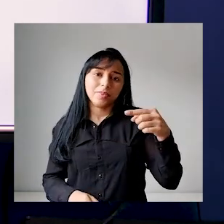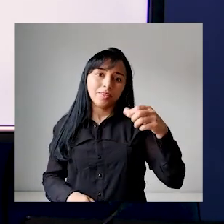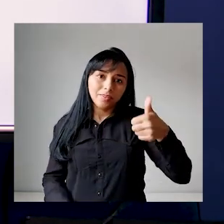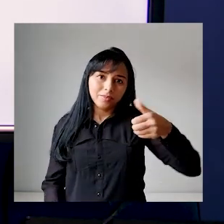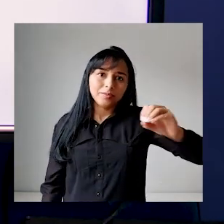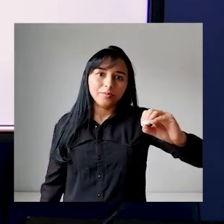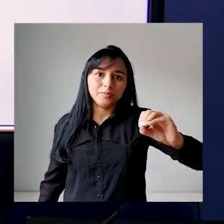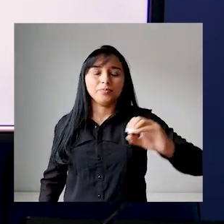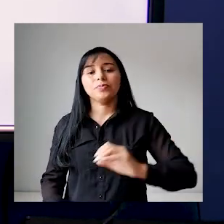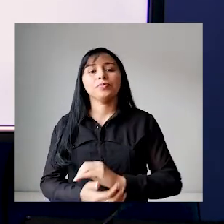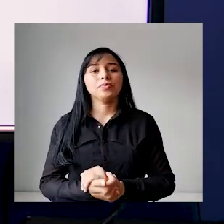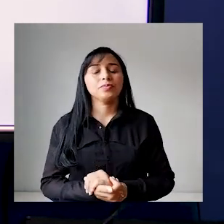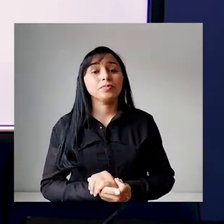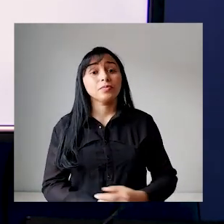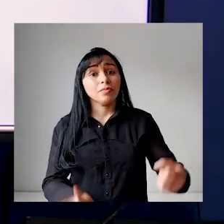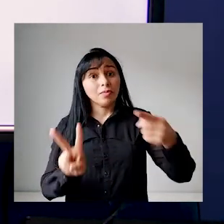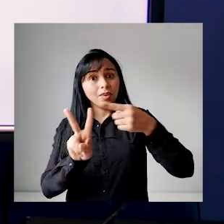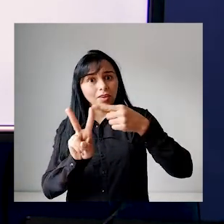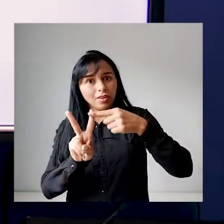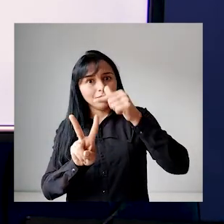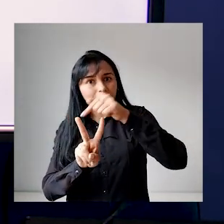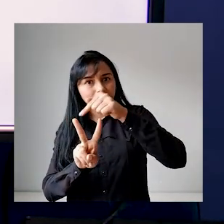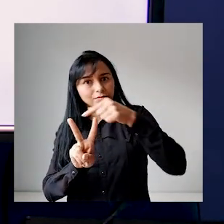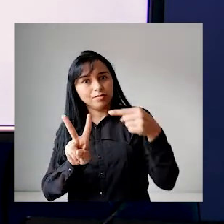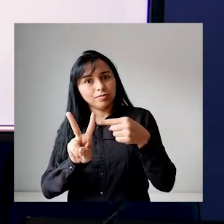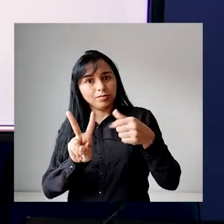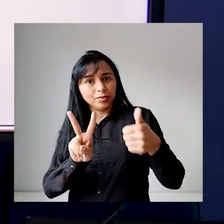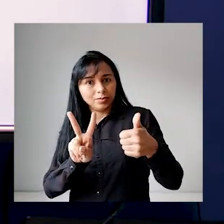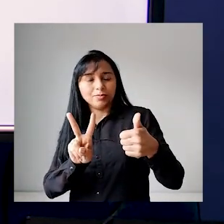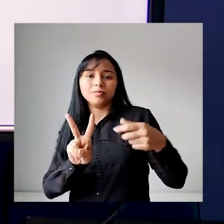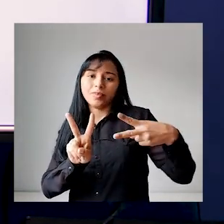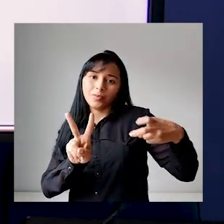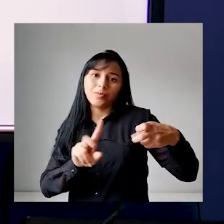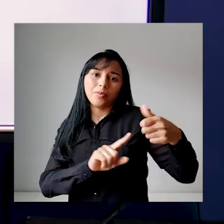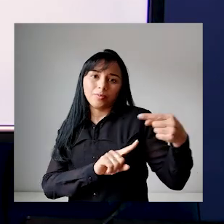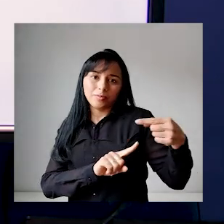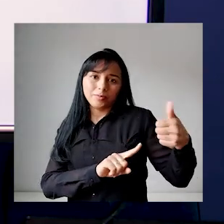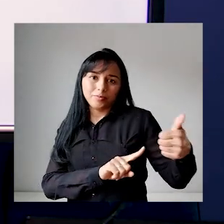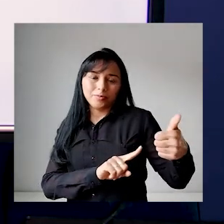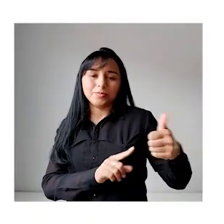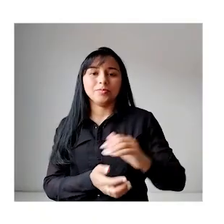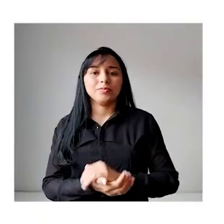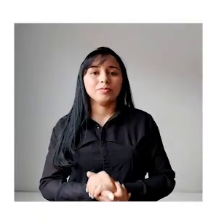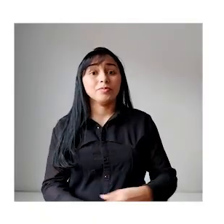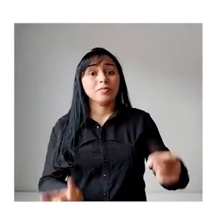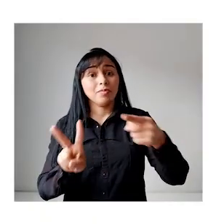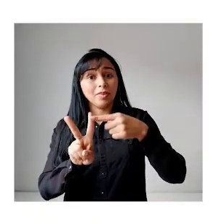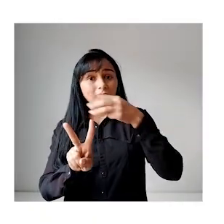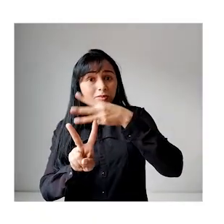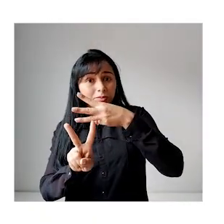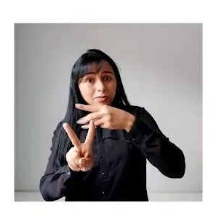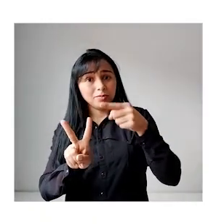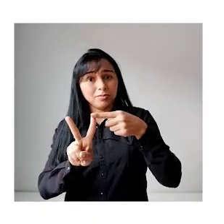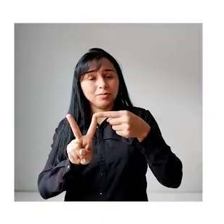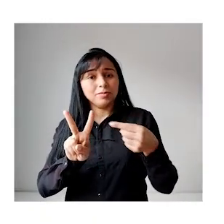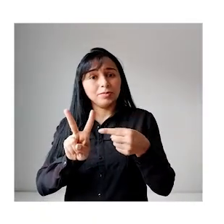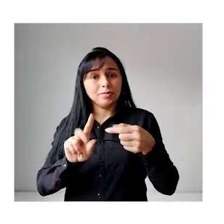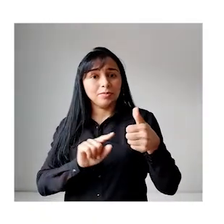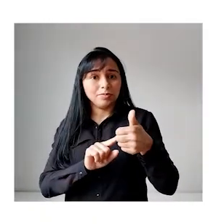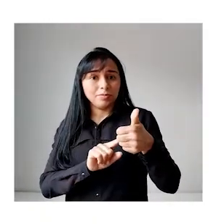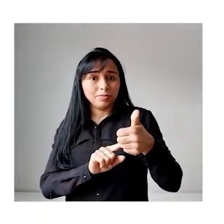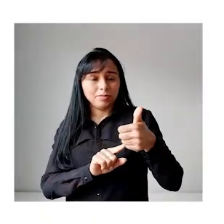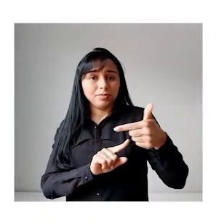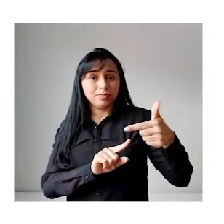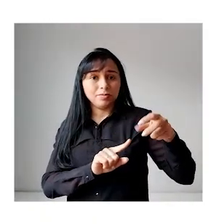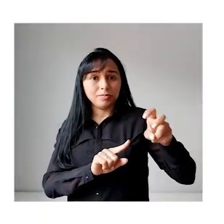Raiz sétima de menos 1. Menos 1. Raiz cúbica de menos 125.